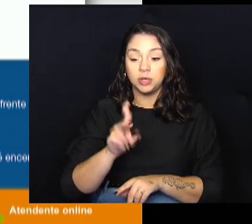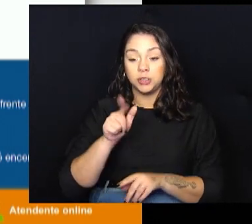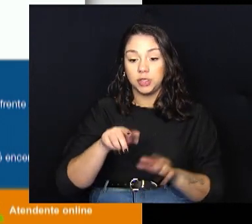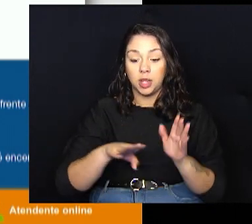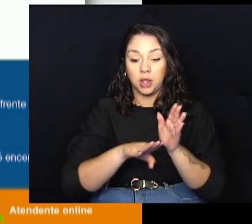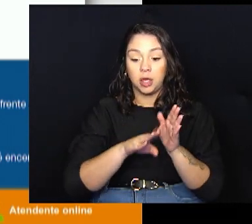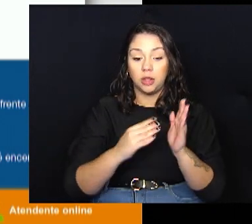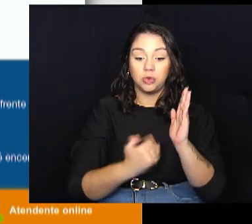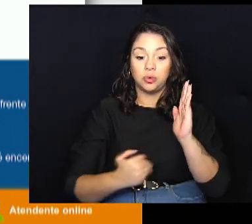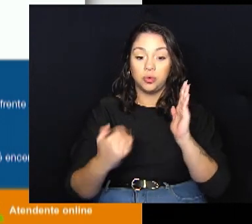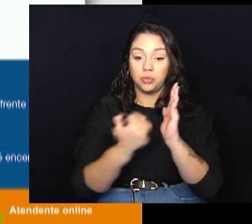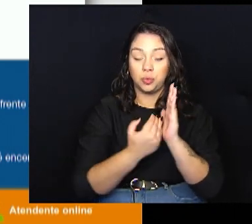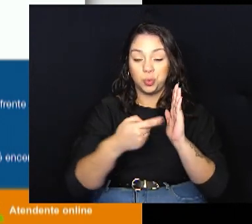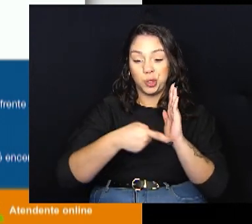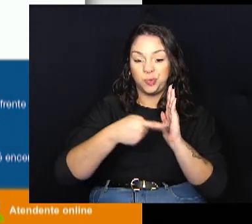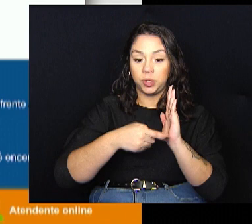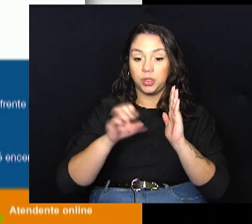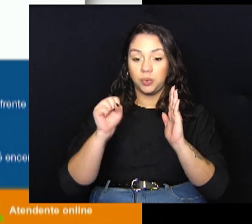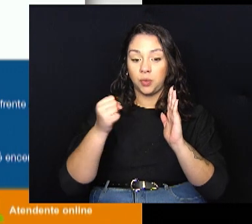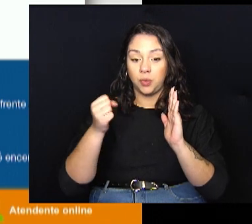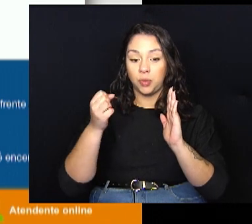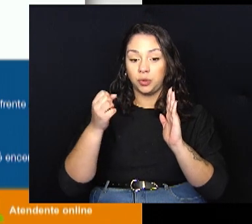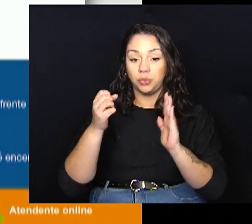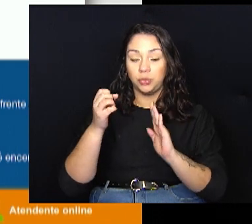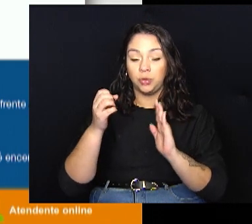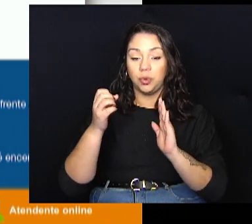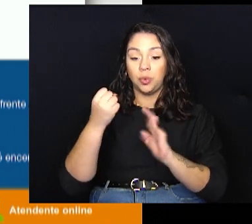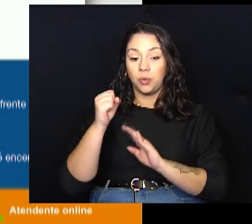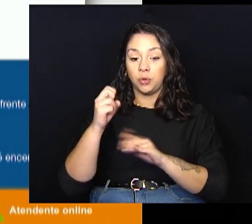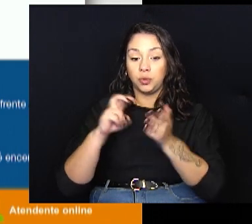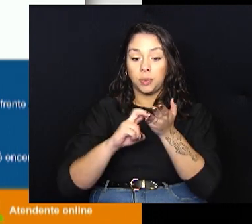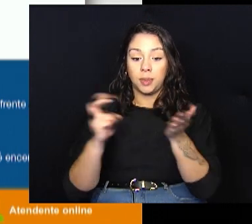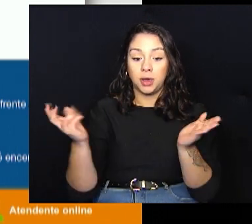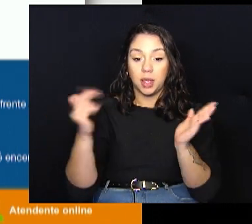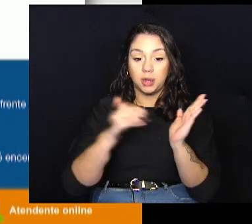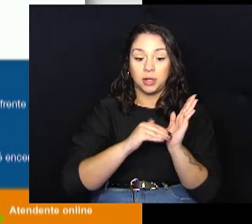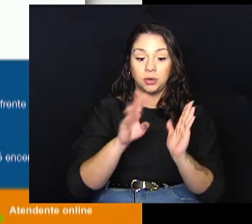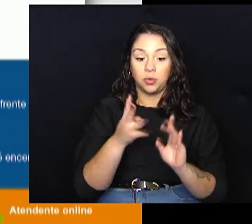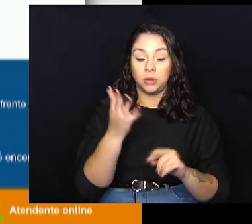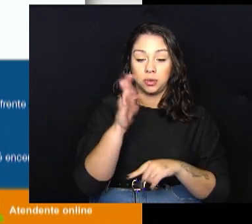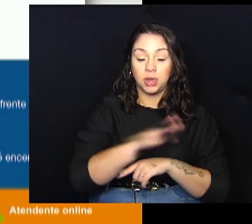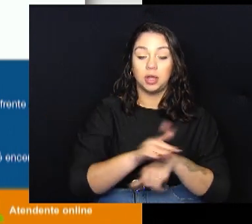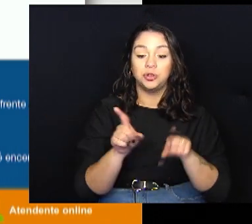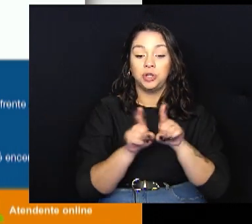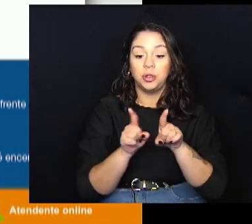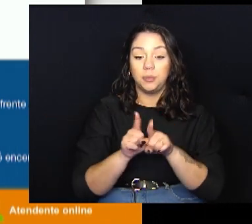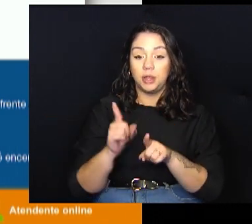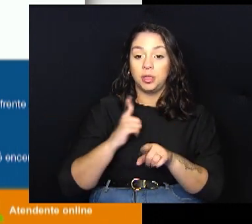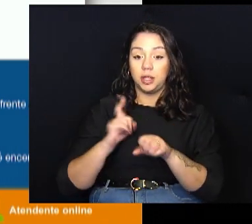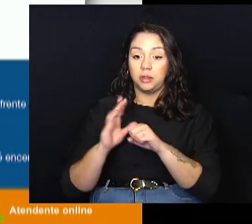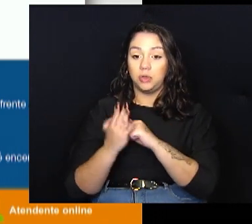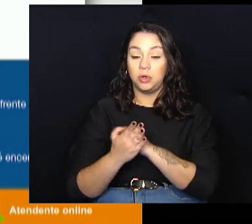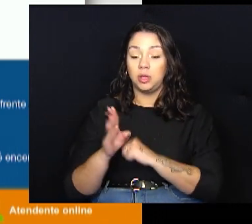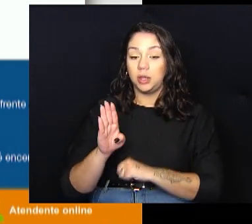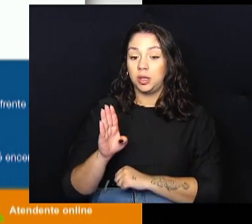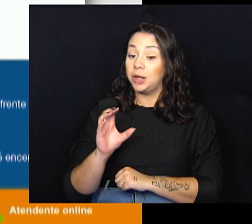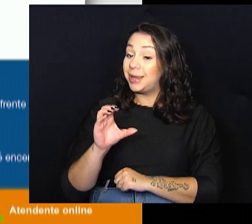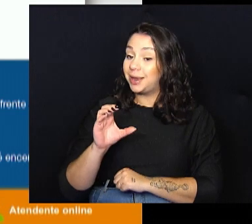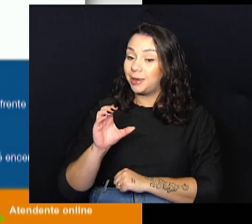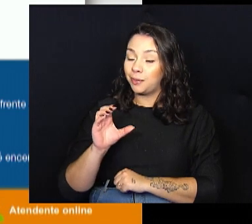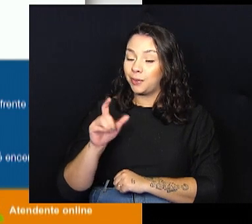das 8 horas da manhã até às 4 horas da tarde e tem a unidade do Campo Grande que fica na Rua Manoel Machado